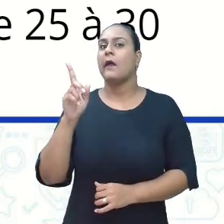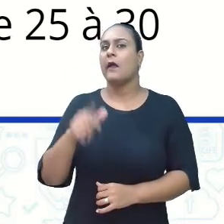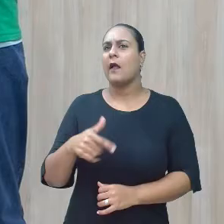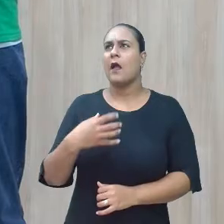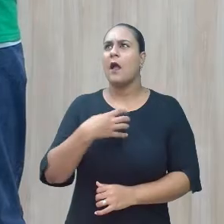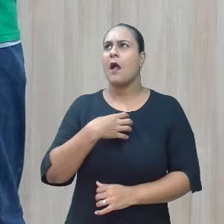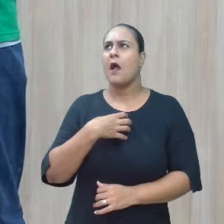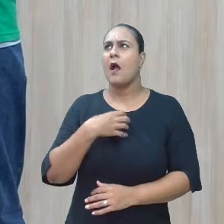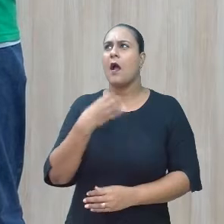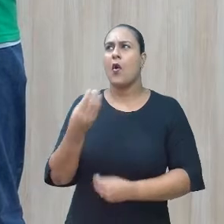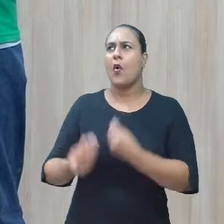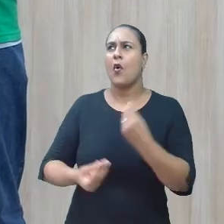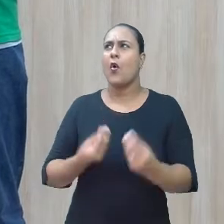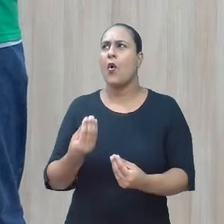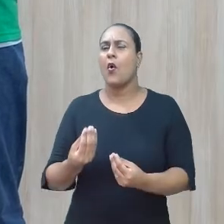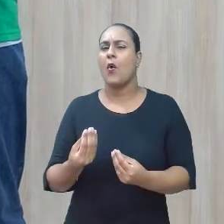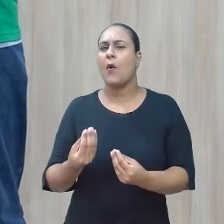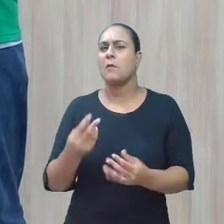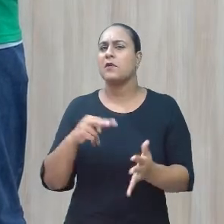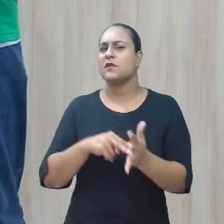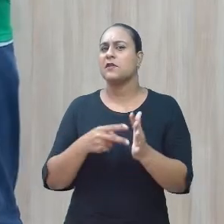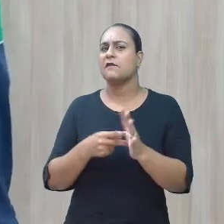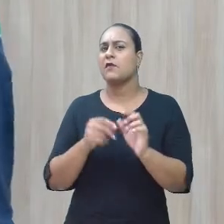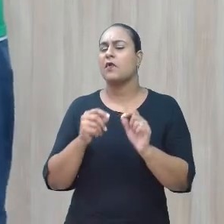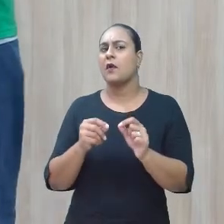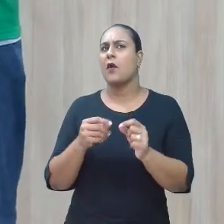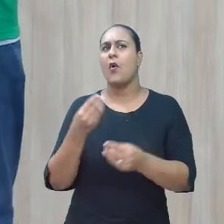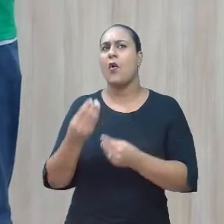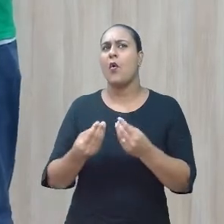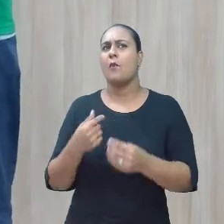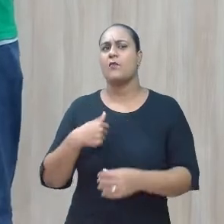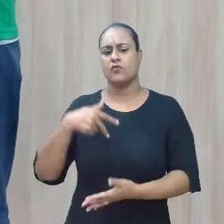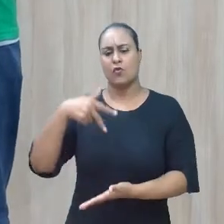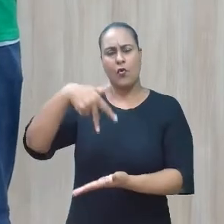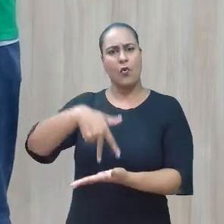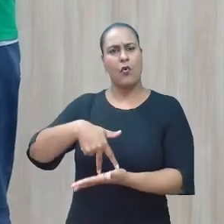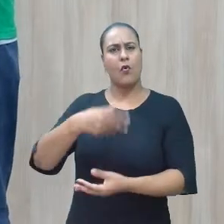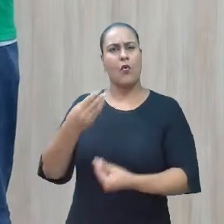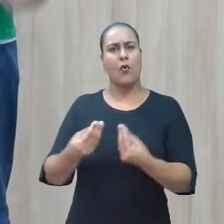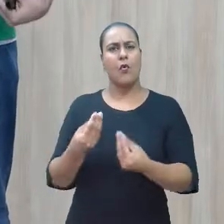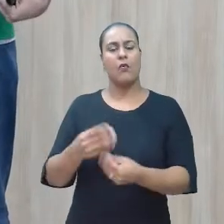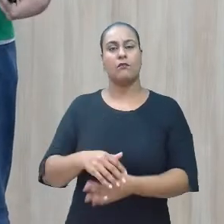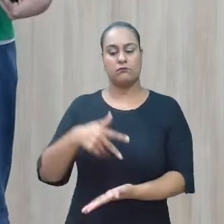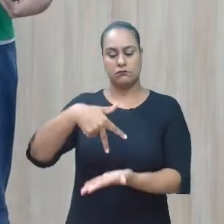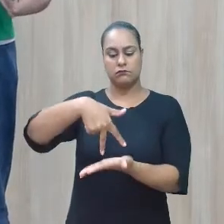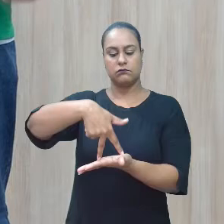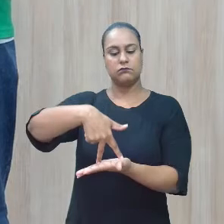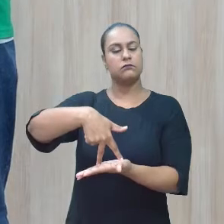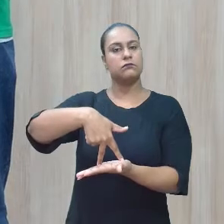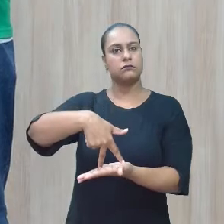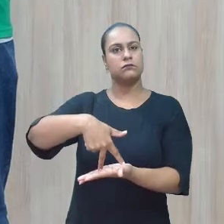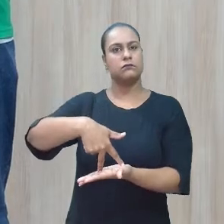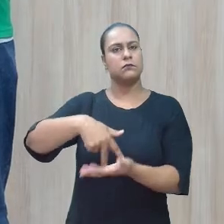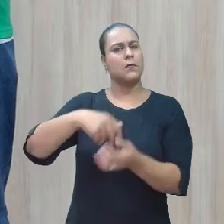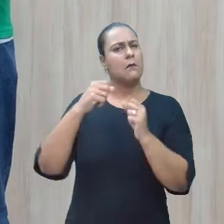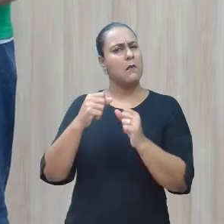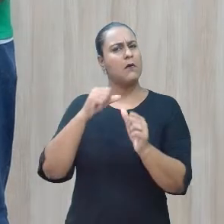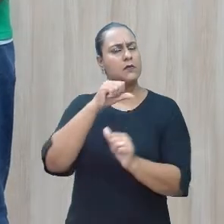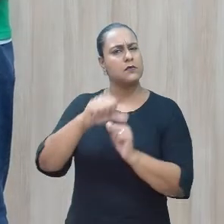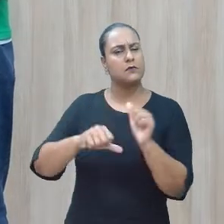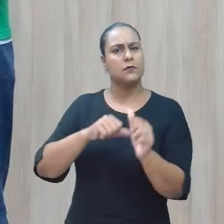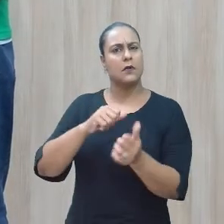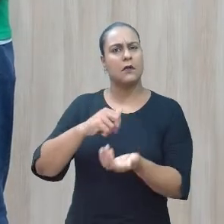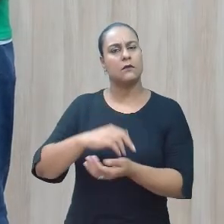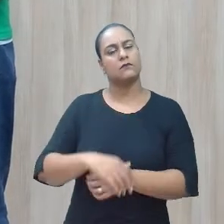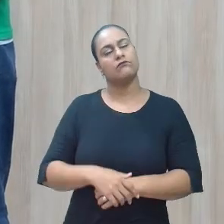estado. Esse estado aí quer dizer o quê? Como ele está. Por exemplo, eu estou aqui como aqui para vocês, ó, em pé. Eu posso também mudar o meu estado e estar aqui em